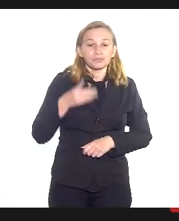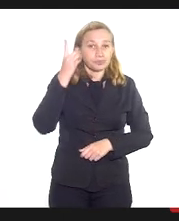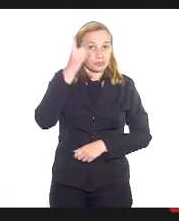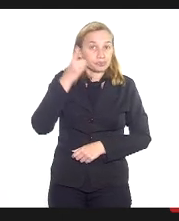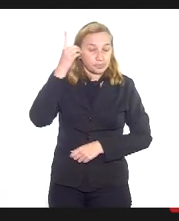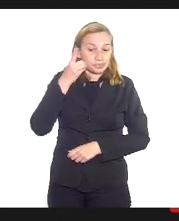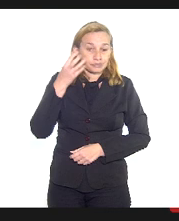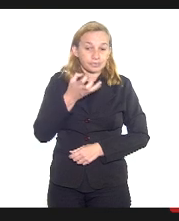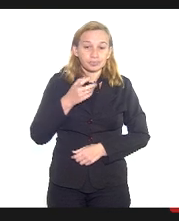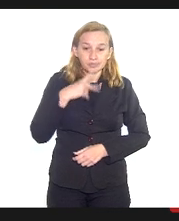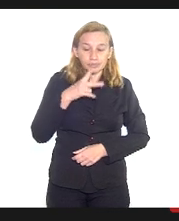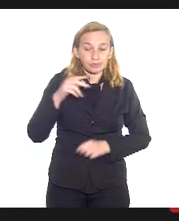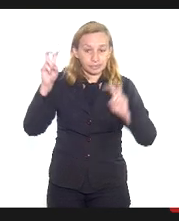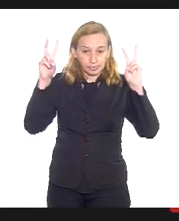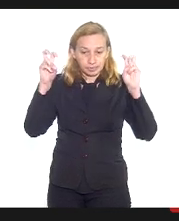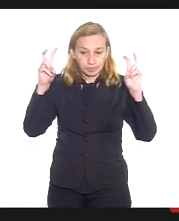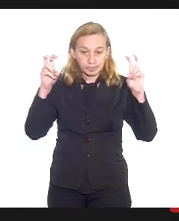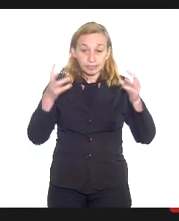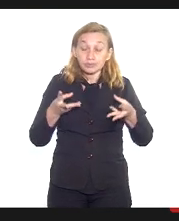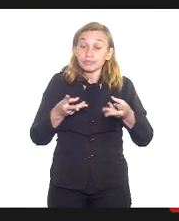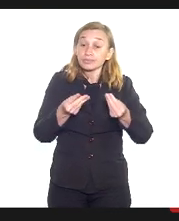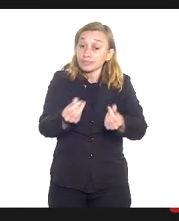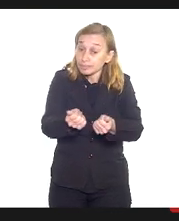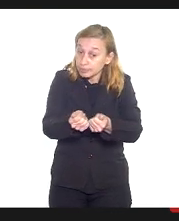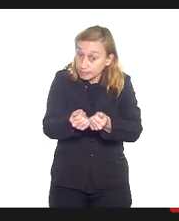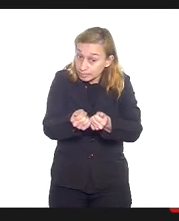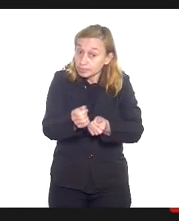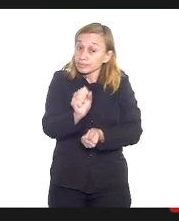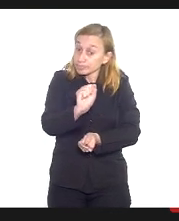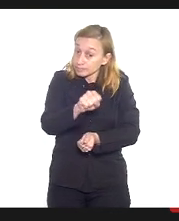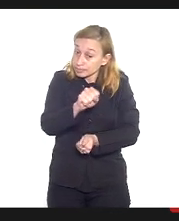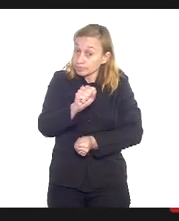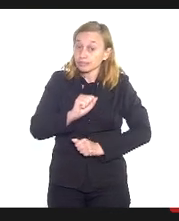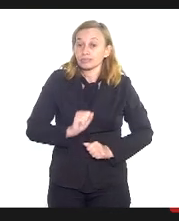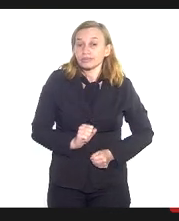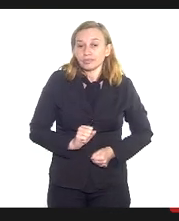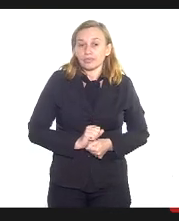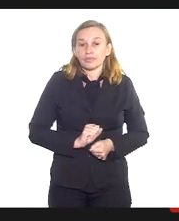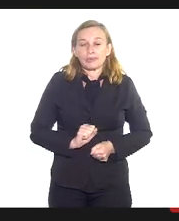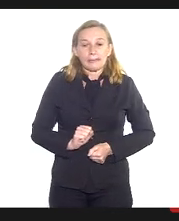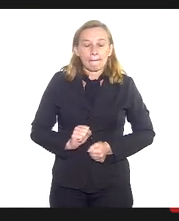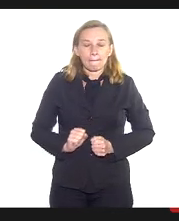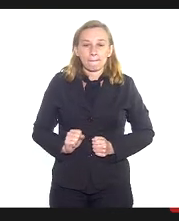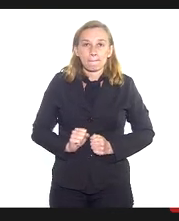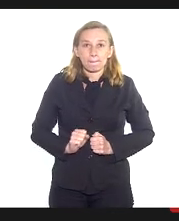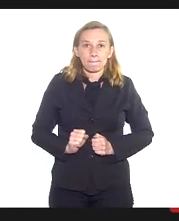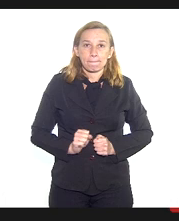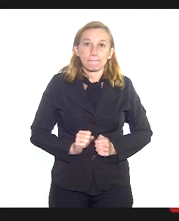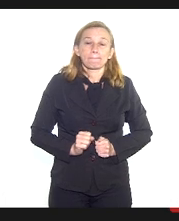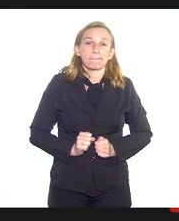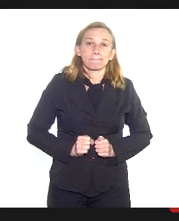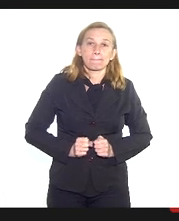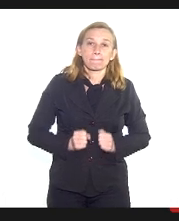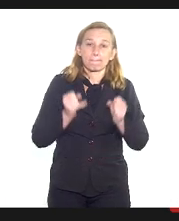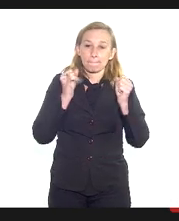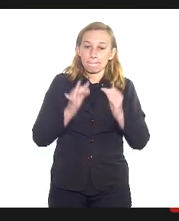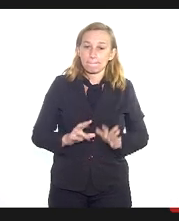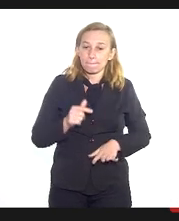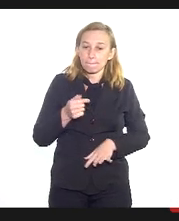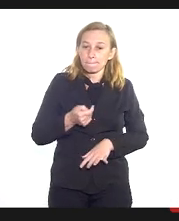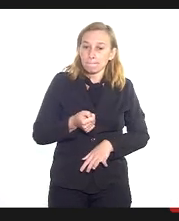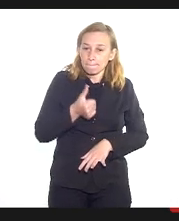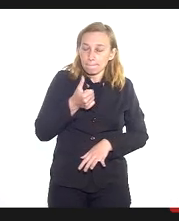quero trazer um tema que a gente acha muito sensível mesmo, que eu quero assim, explicar um pouquinho melhor